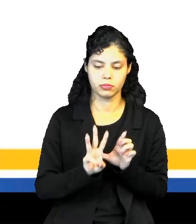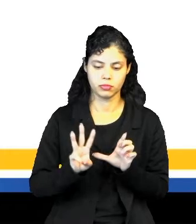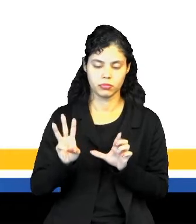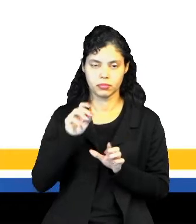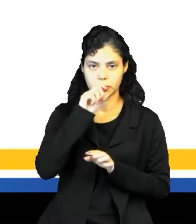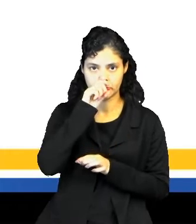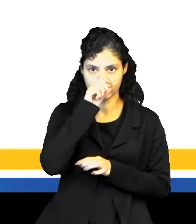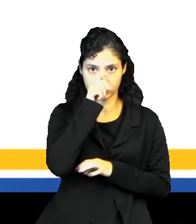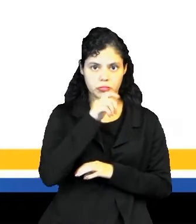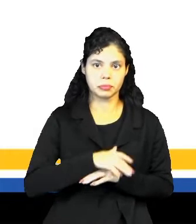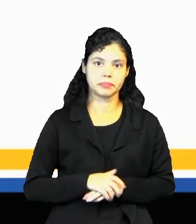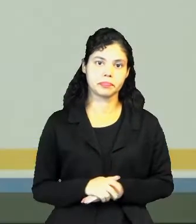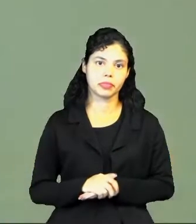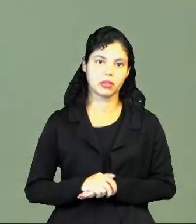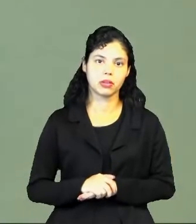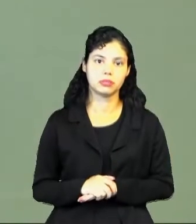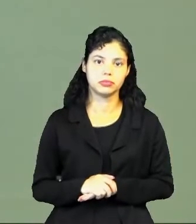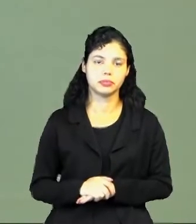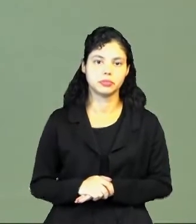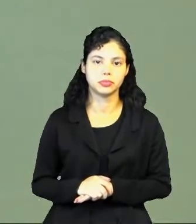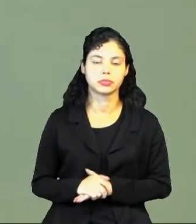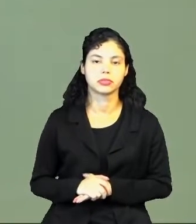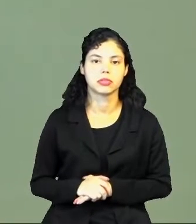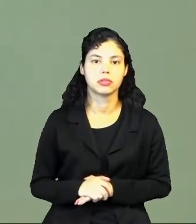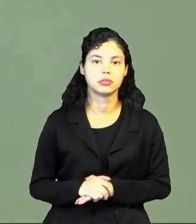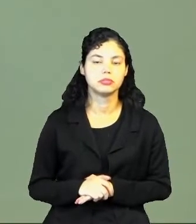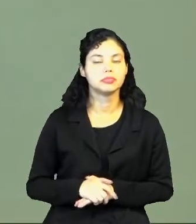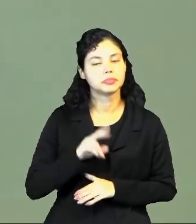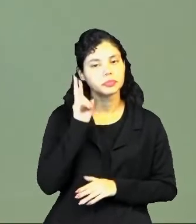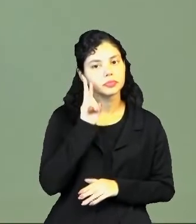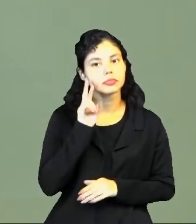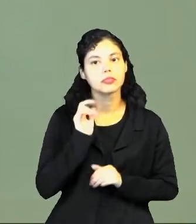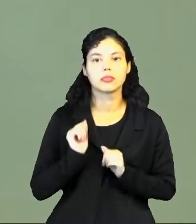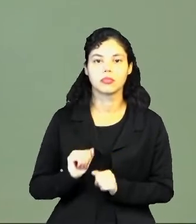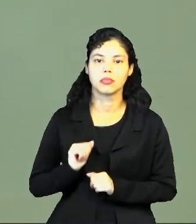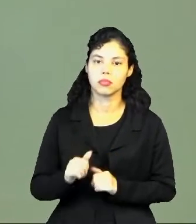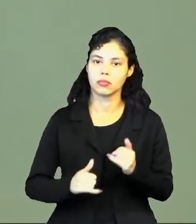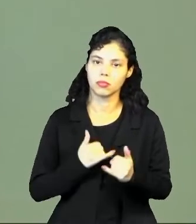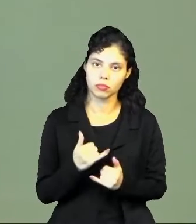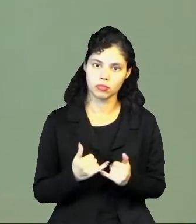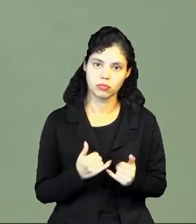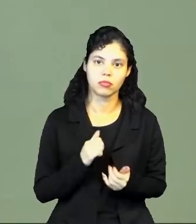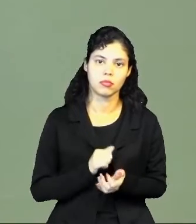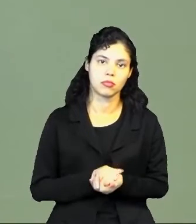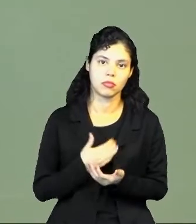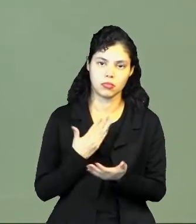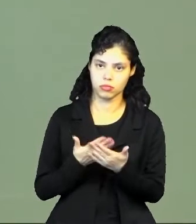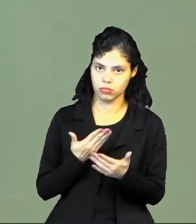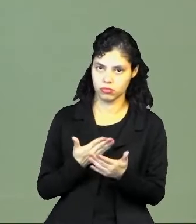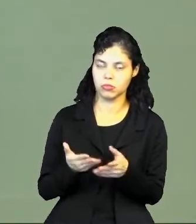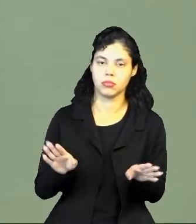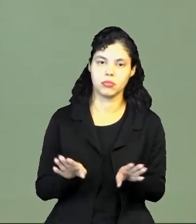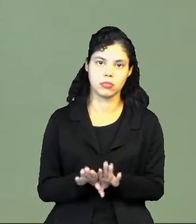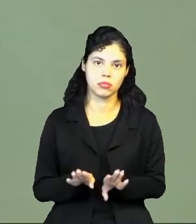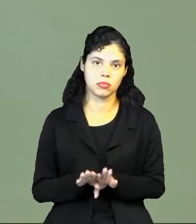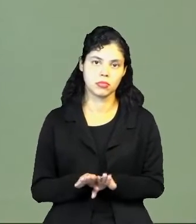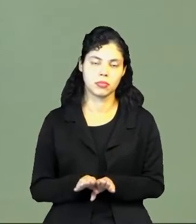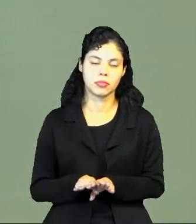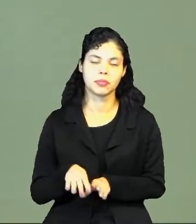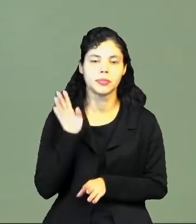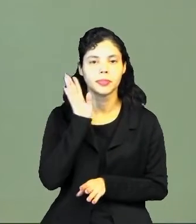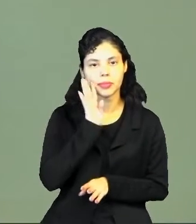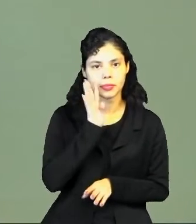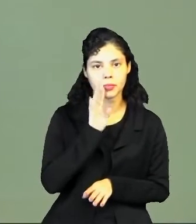jogo online aí. Vamos fazer aqui juntos comigo e lembre que você pode acessar brincando aí e estudando também de maneira